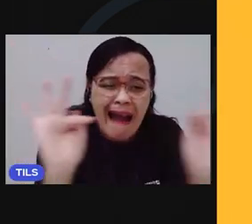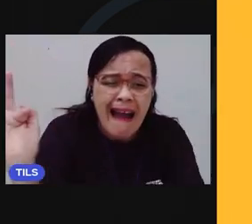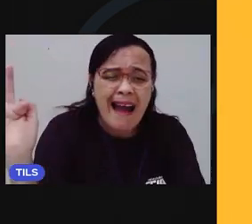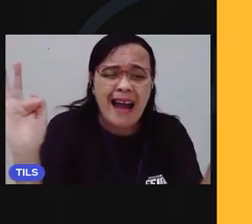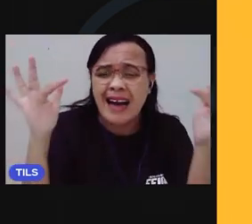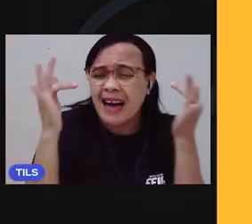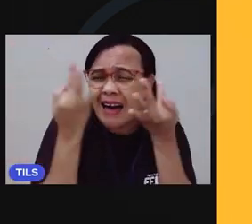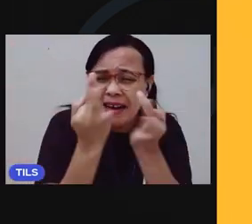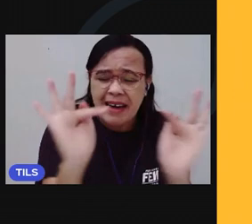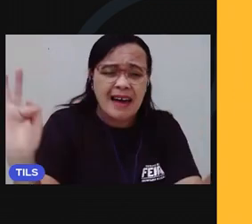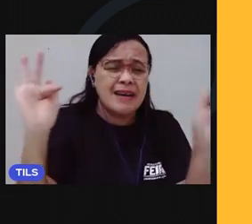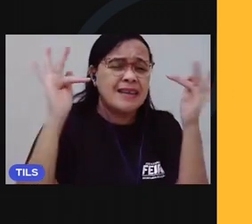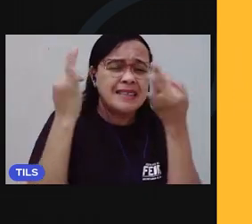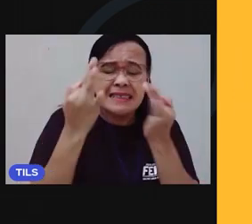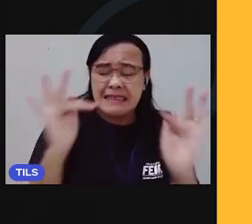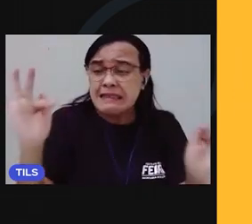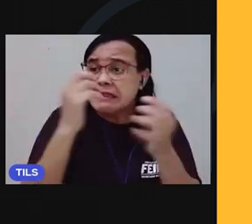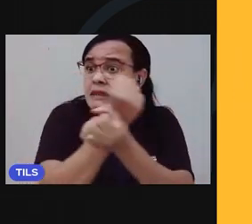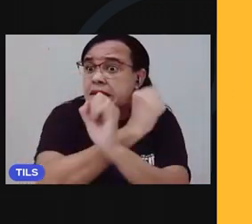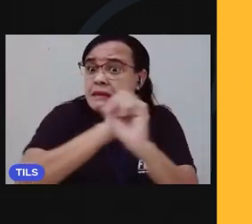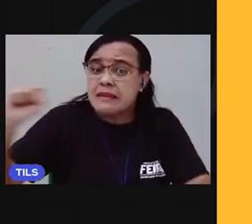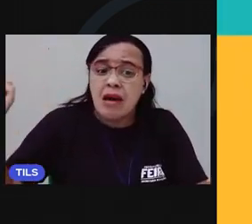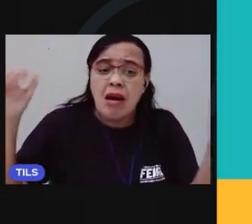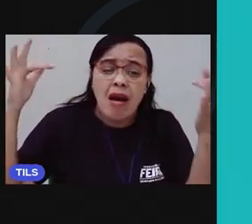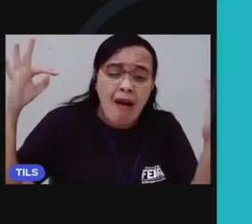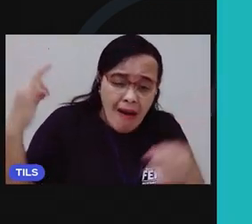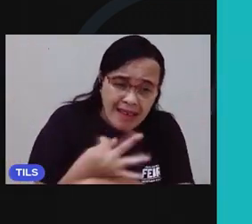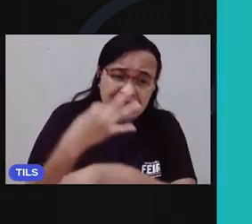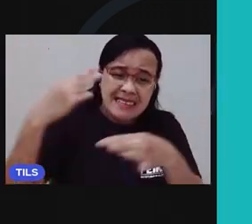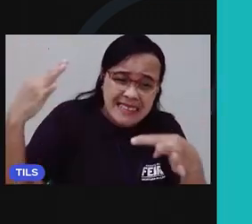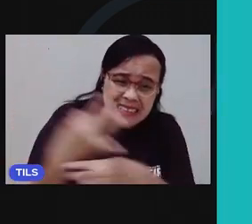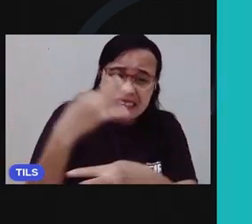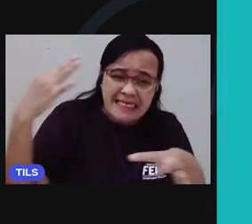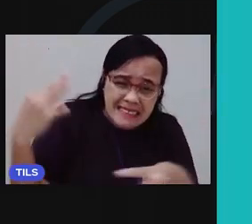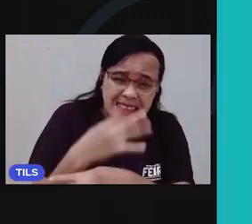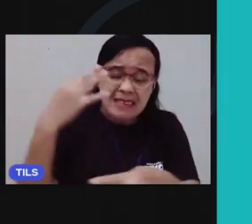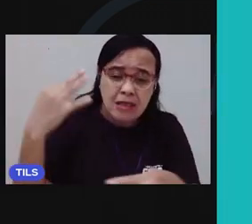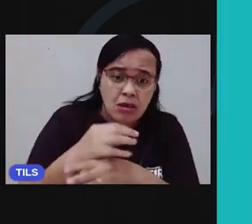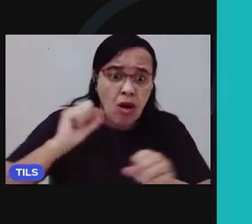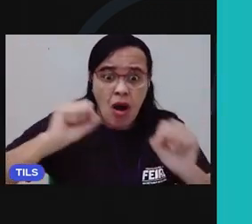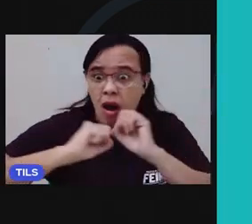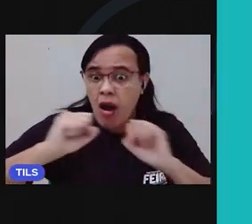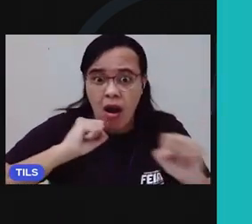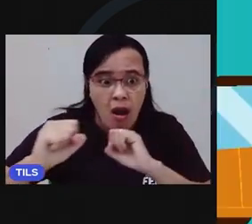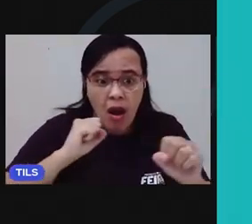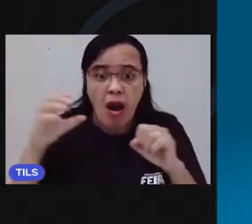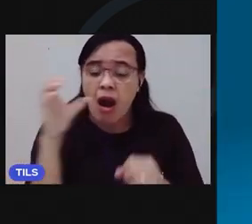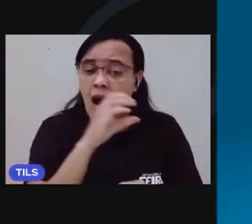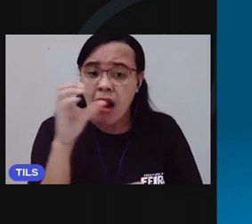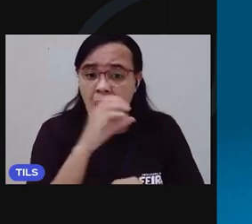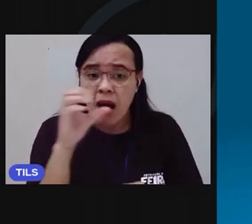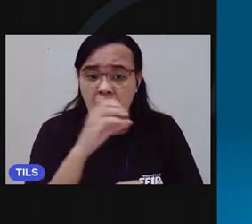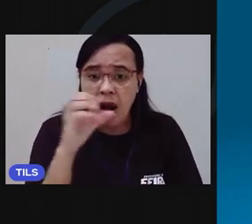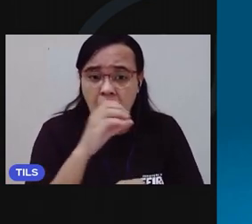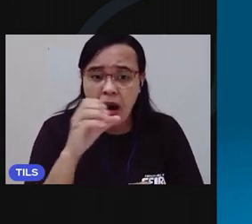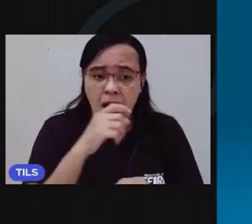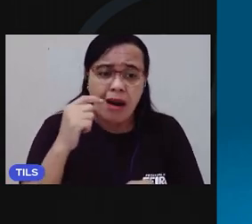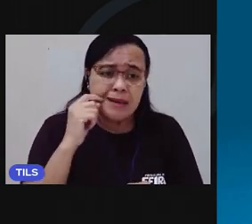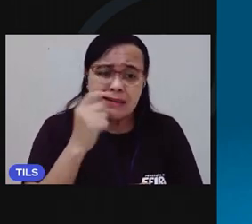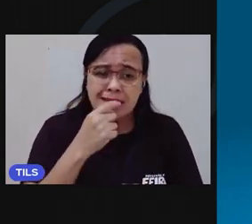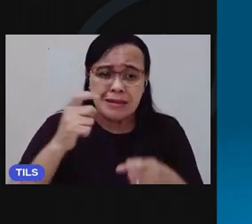sentiu uma dor enorme ela foi correndo para o dentista não conseguia nem pensar